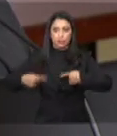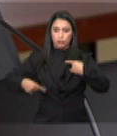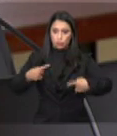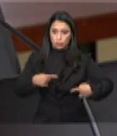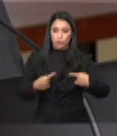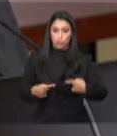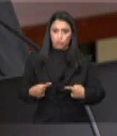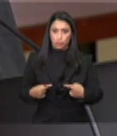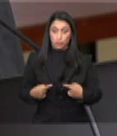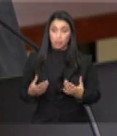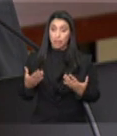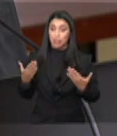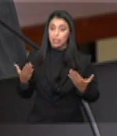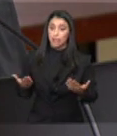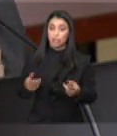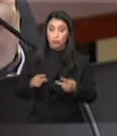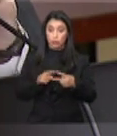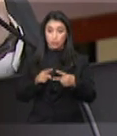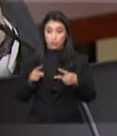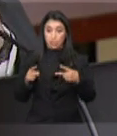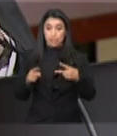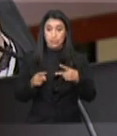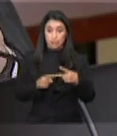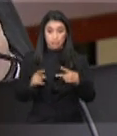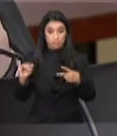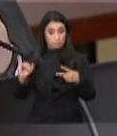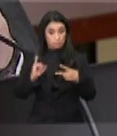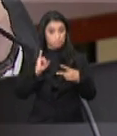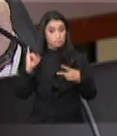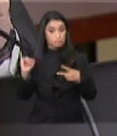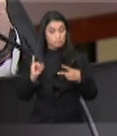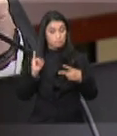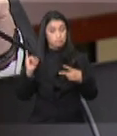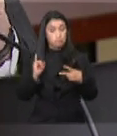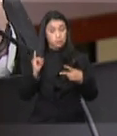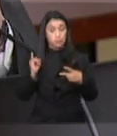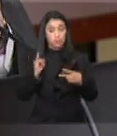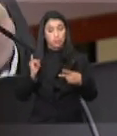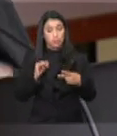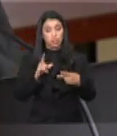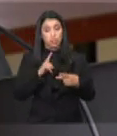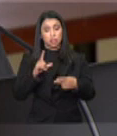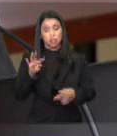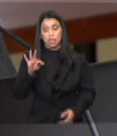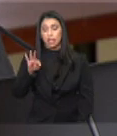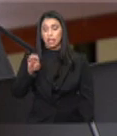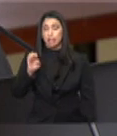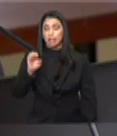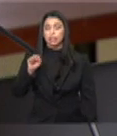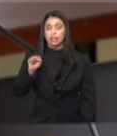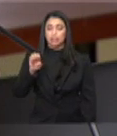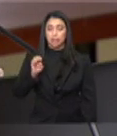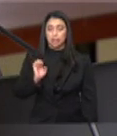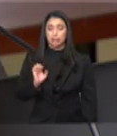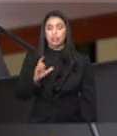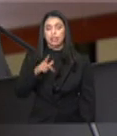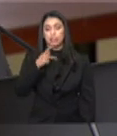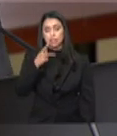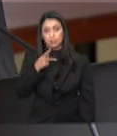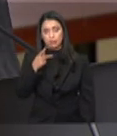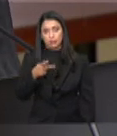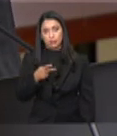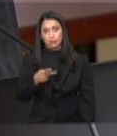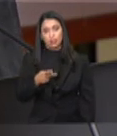debates. Levando em conta esses dois pontos importantes, eu sugiro a fixação da seguinte tese, que inclusive